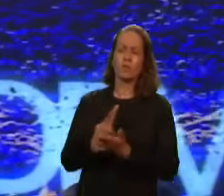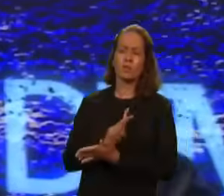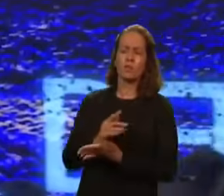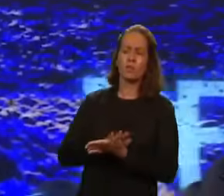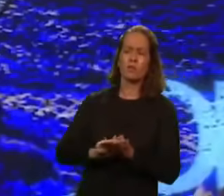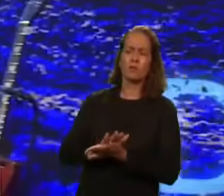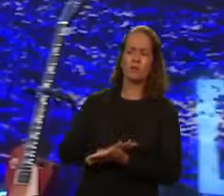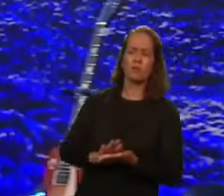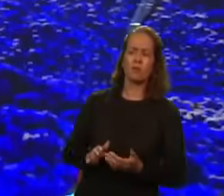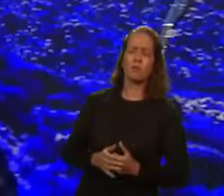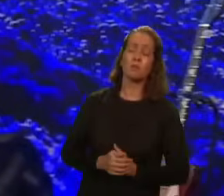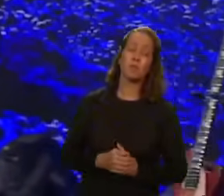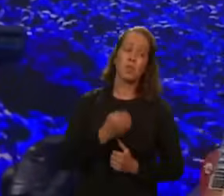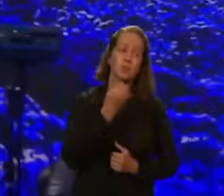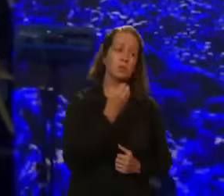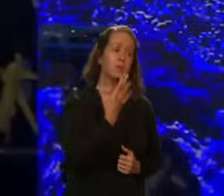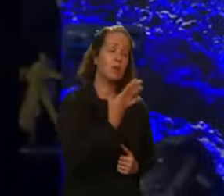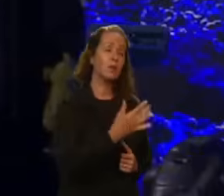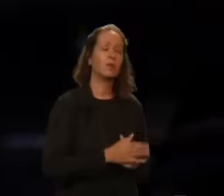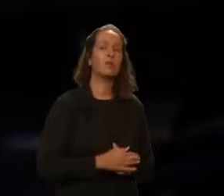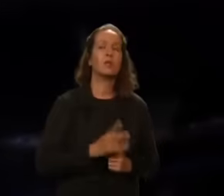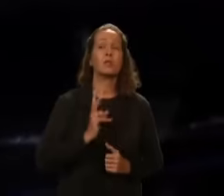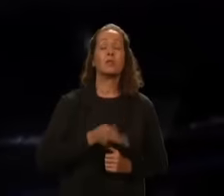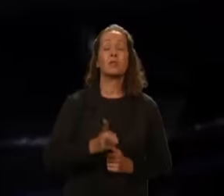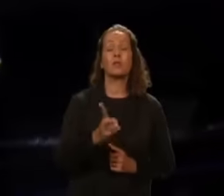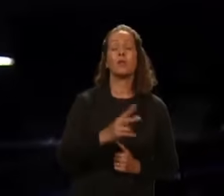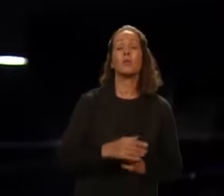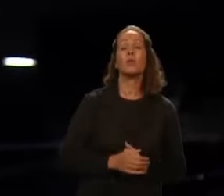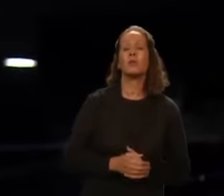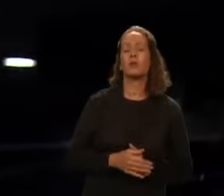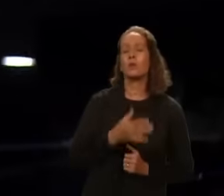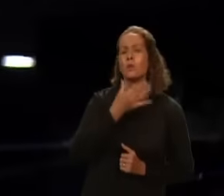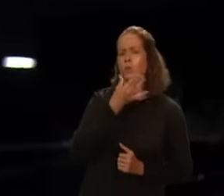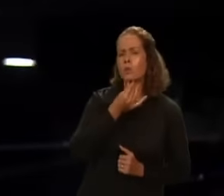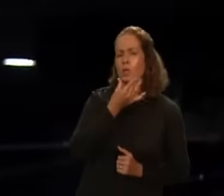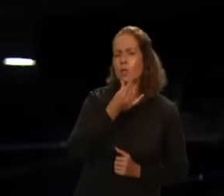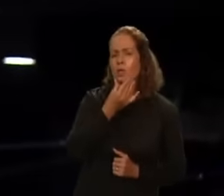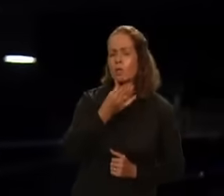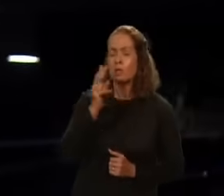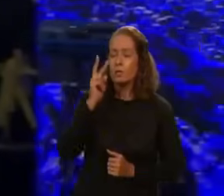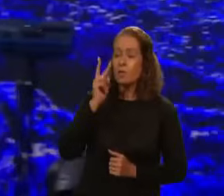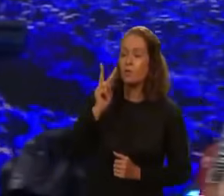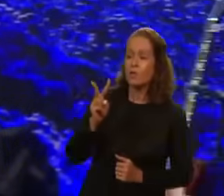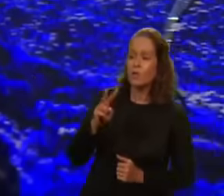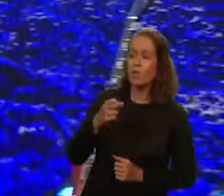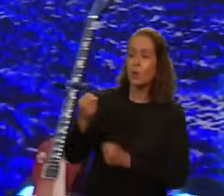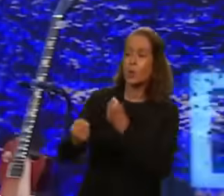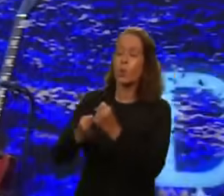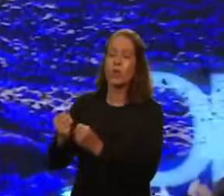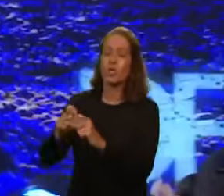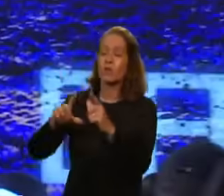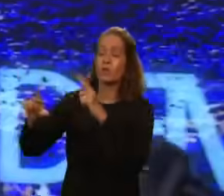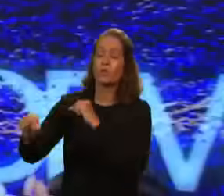Tá bom. Toda vez que eu vi o menino corria. Eu estava nadando na piscina e o menino saía.